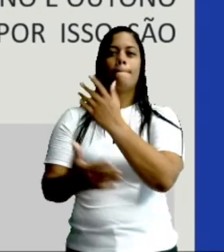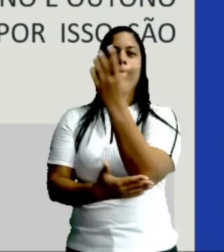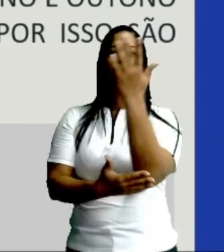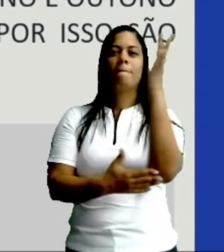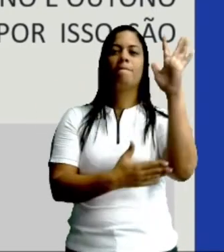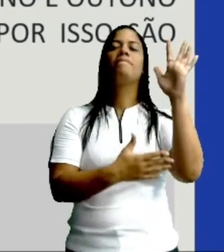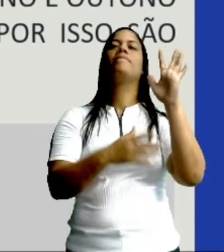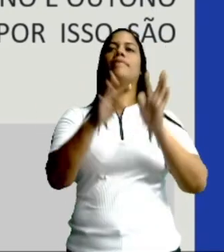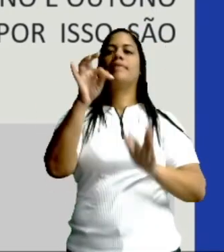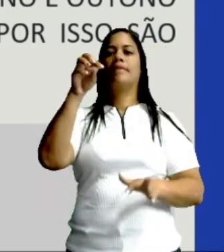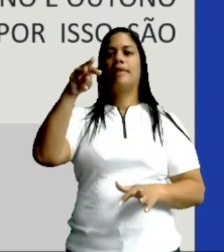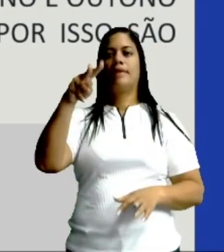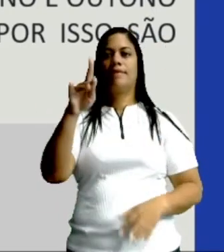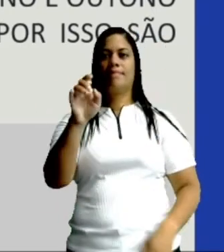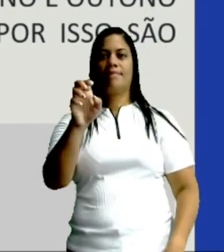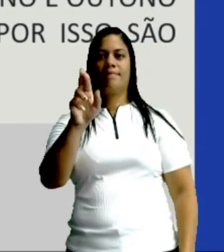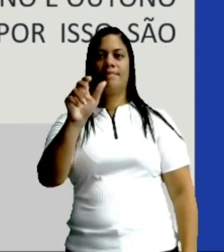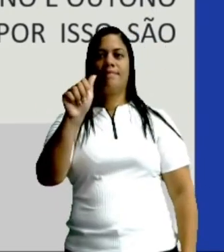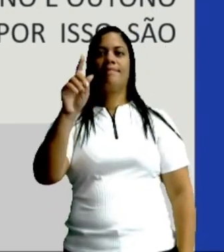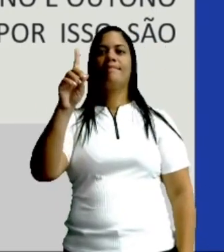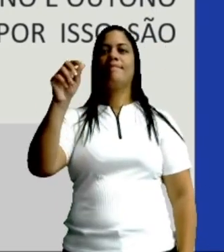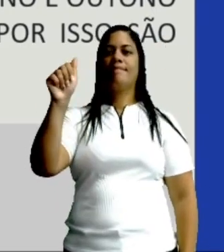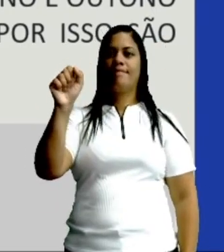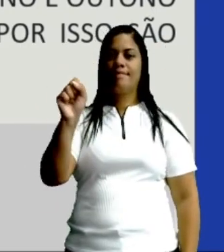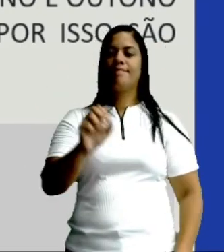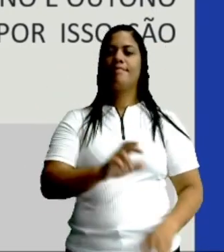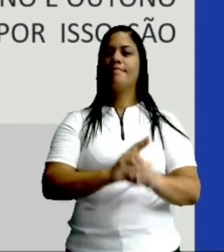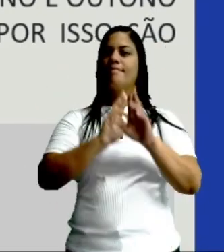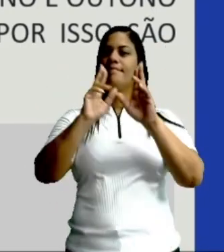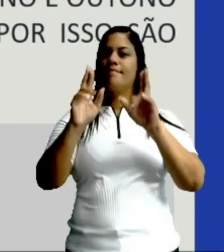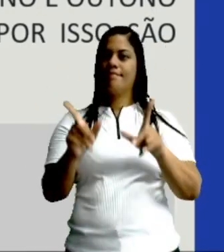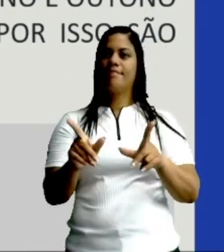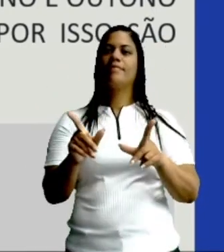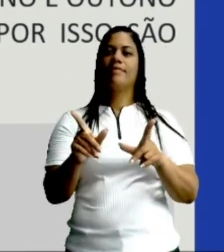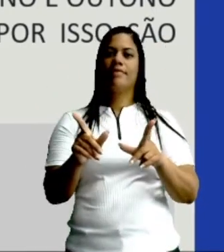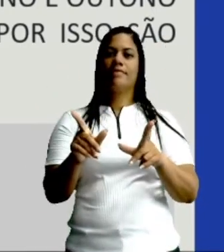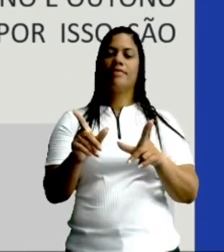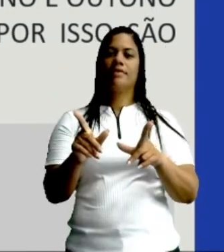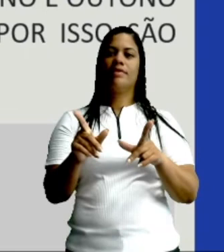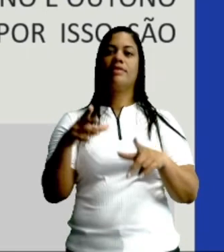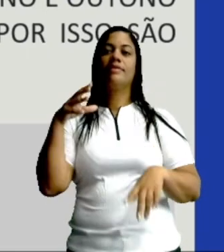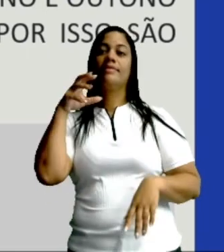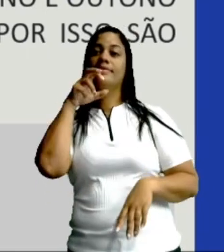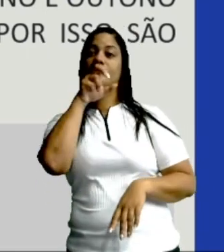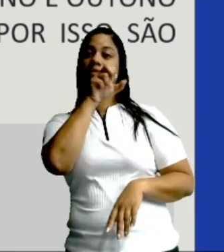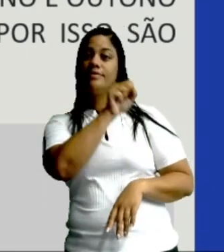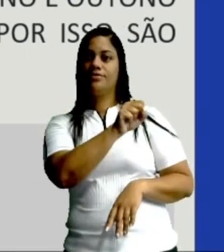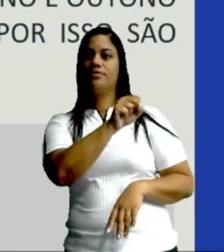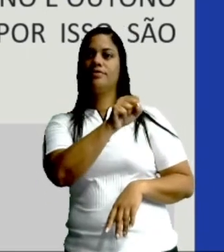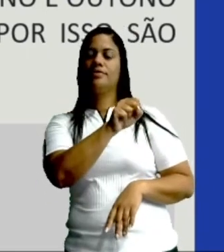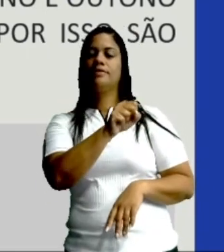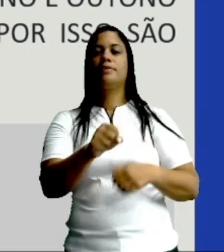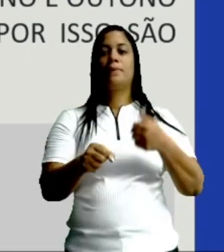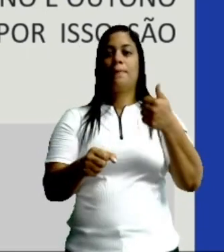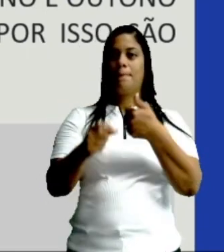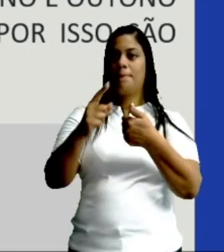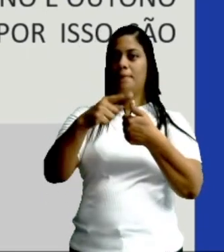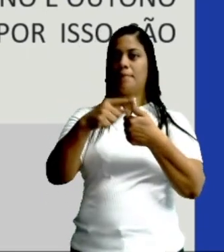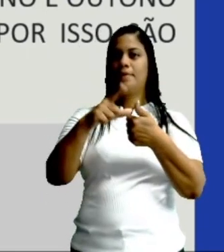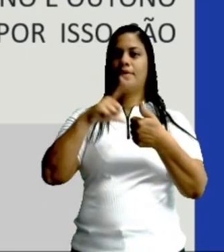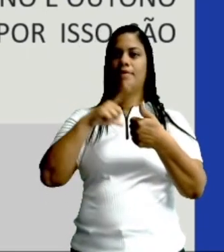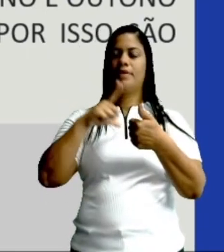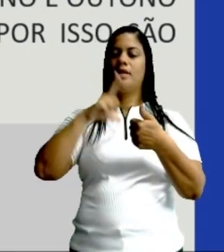temperada. As florestas temperadas são diferentes em relação às florestas tropicais, pois a primeira possui uma